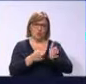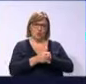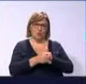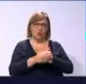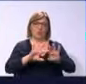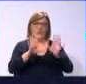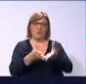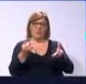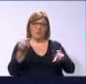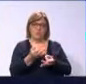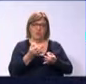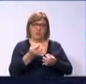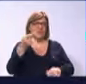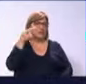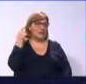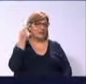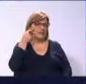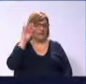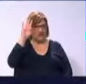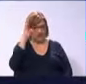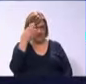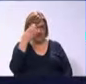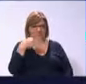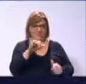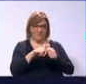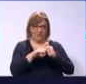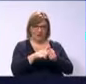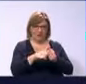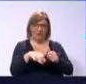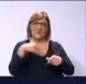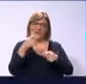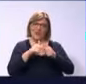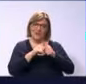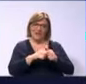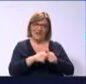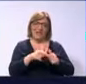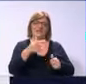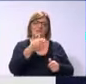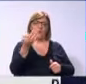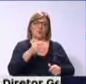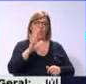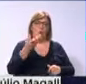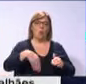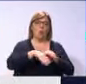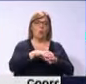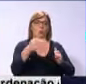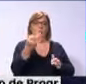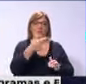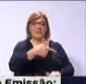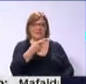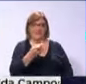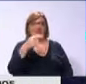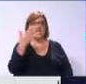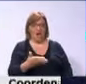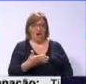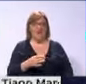universo porto edição da quinta feira já sabe vamos acompanhar e vamos acompanhar o trabalho do porto canal ou da futebol clube do porto tv não só